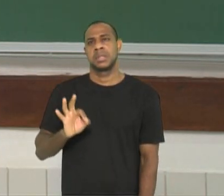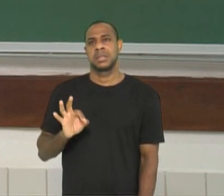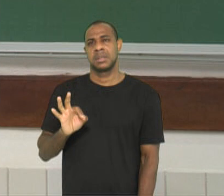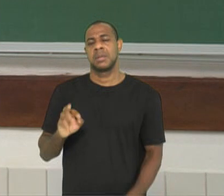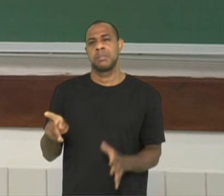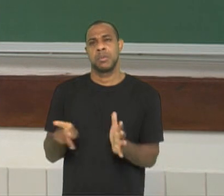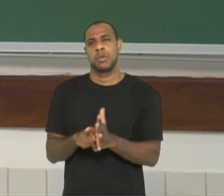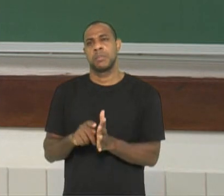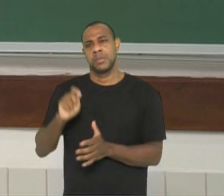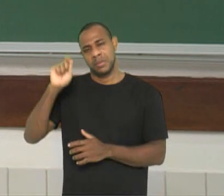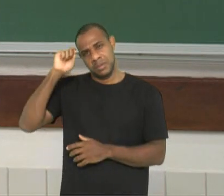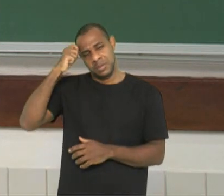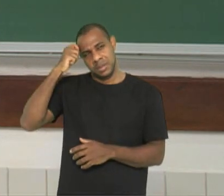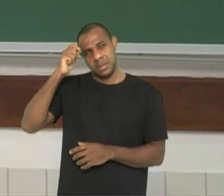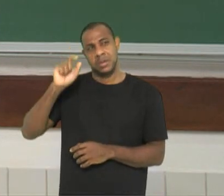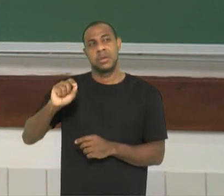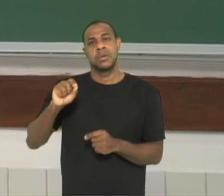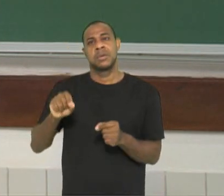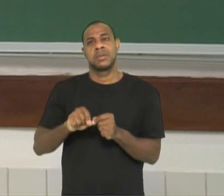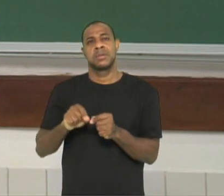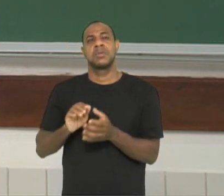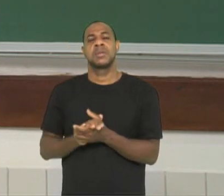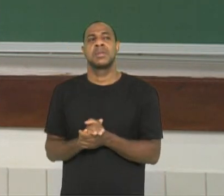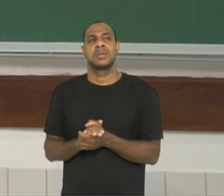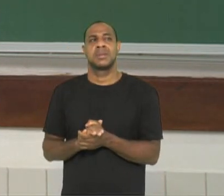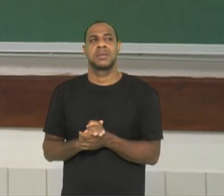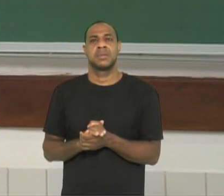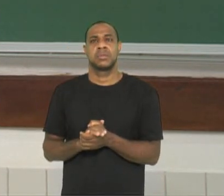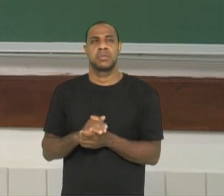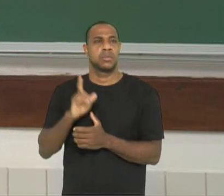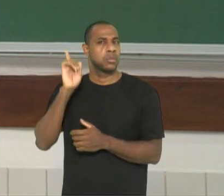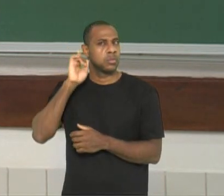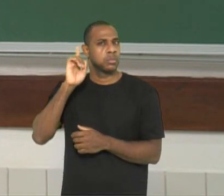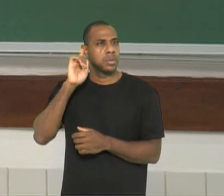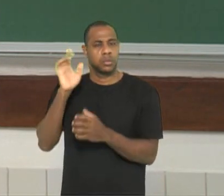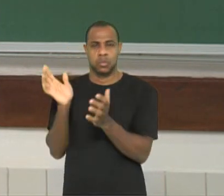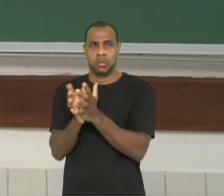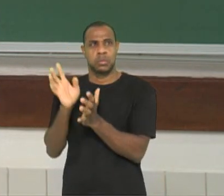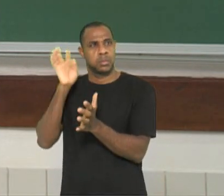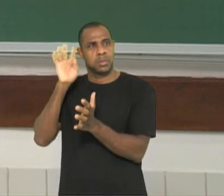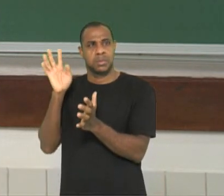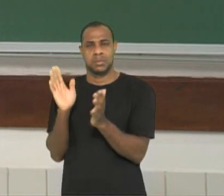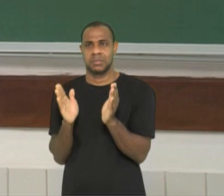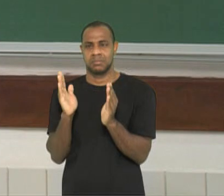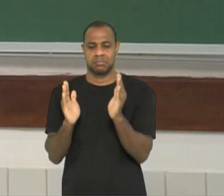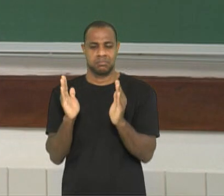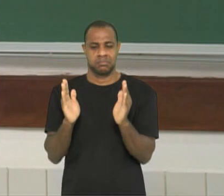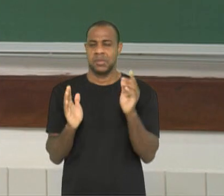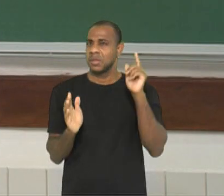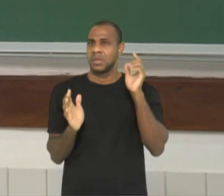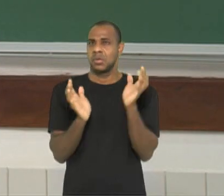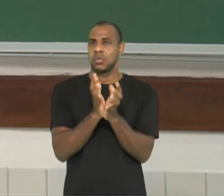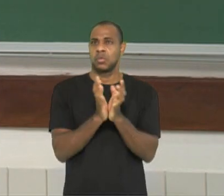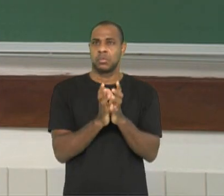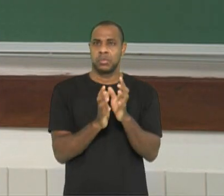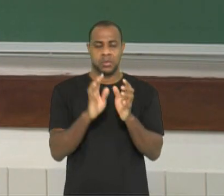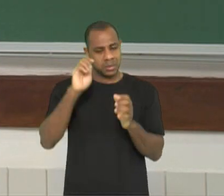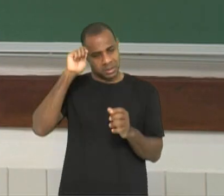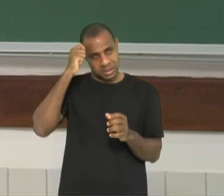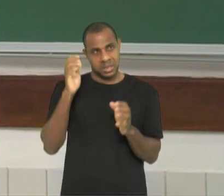negra. Estava existindo a quebra da barreira dos brancos e negros. Não existe isso. Existe o